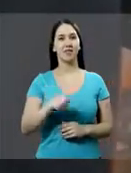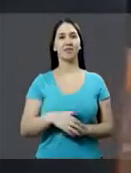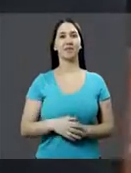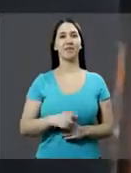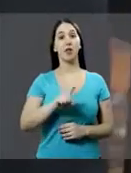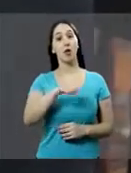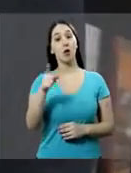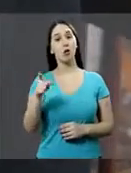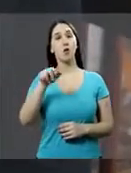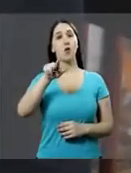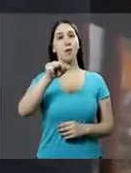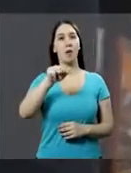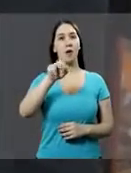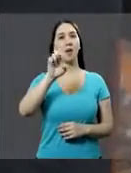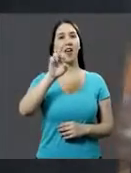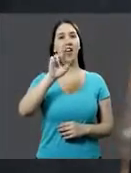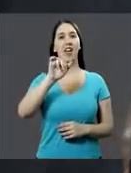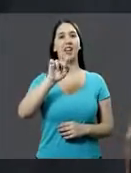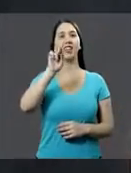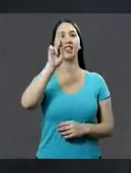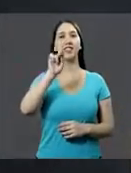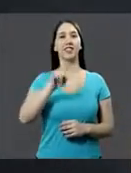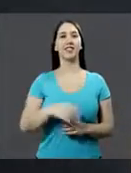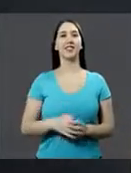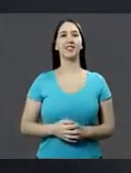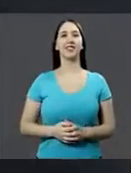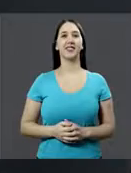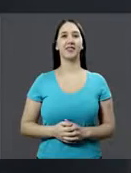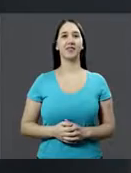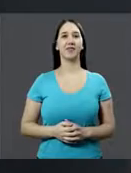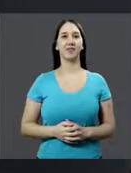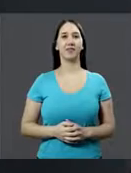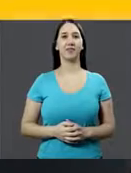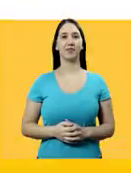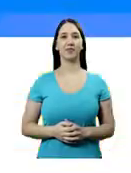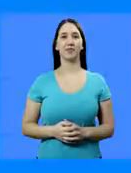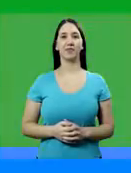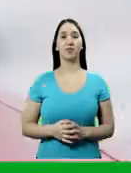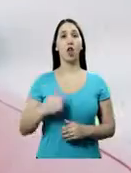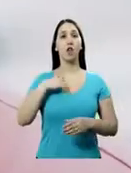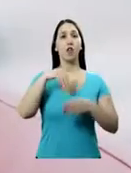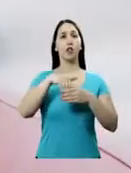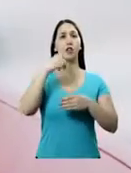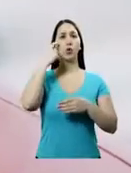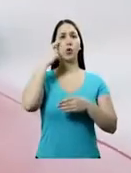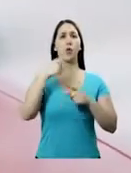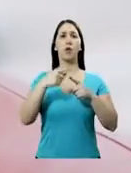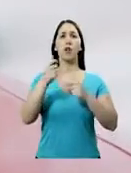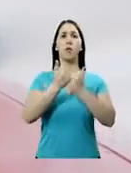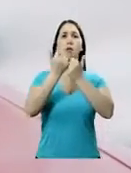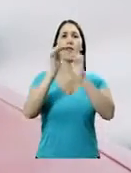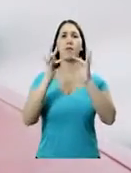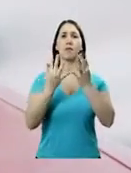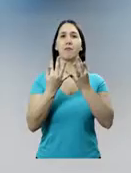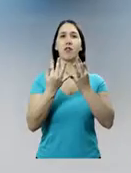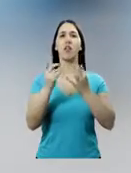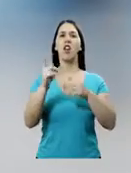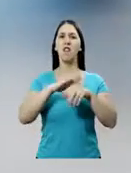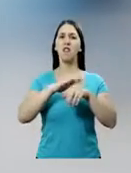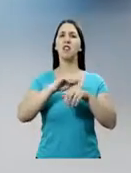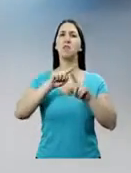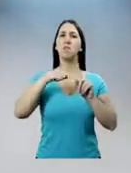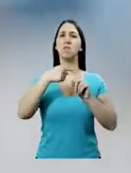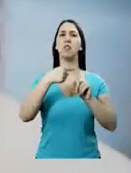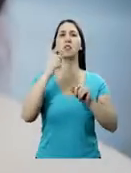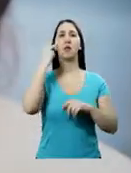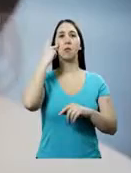Ana! E aí, meu irmão, né? Oi, o Eric! Tá bom, Eric. Eu vou votar no João Dória porque ele apoia a família. Ele vai fazer